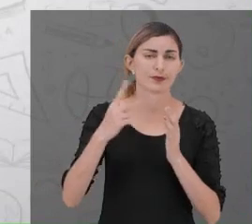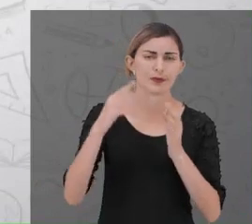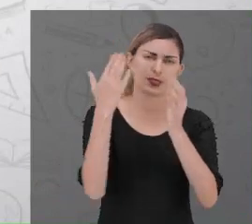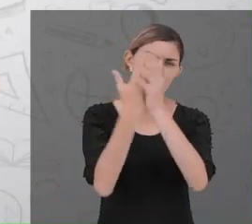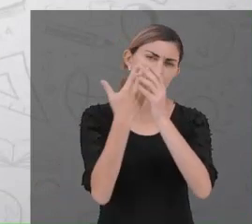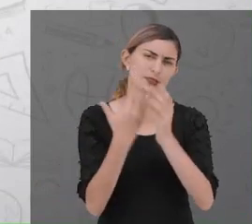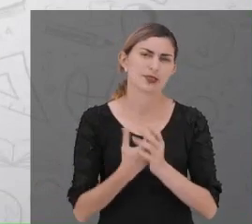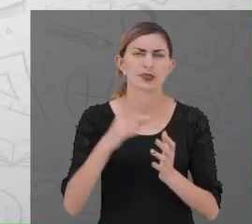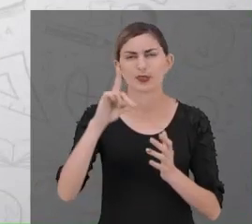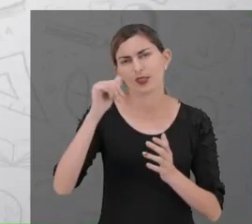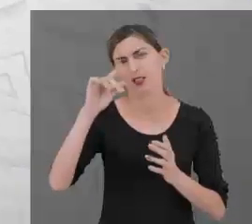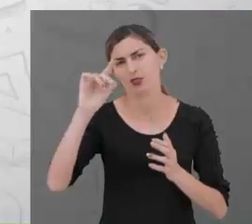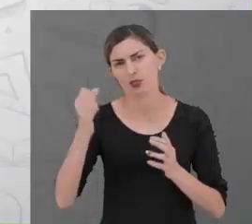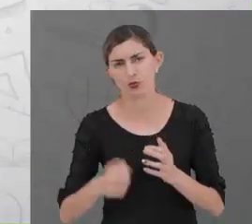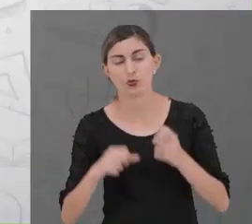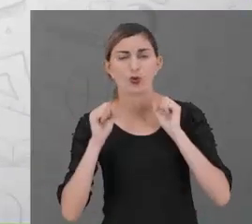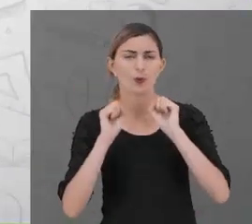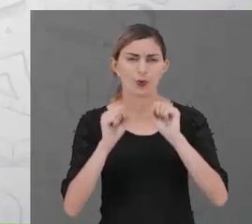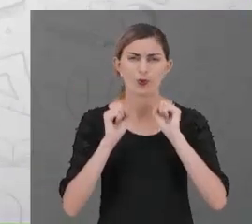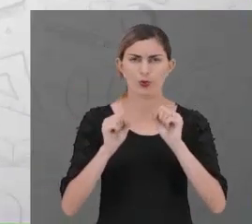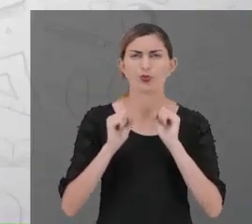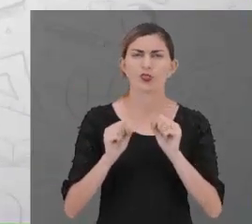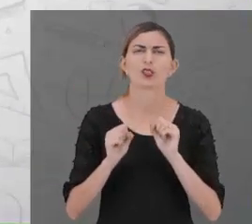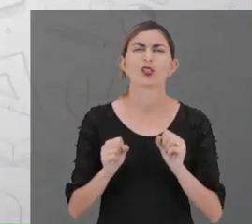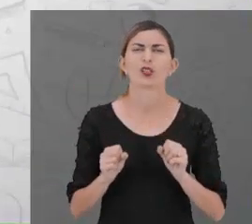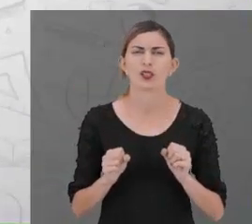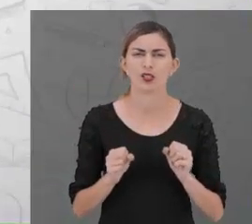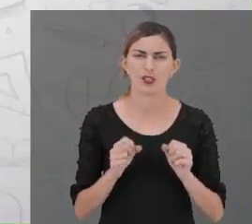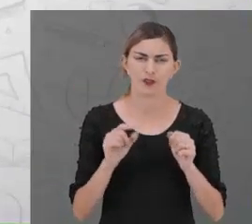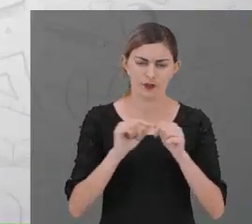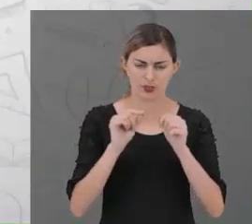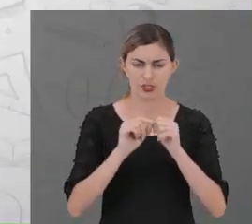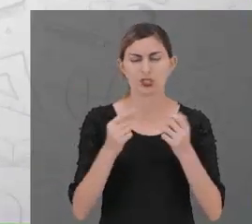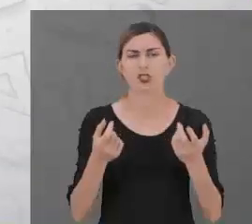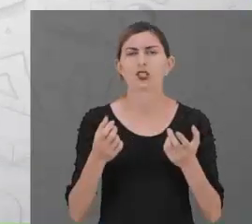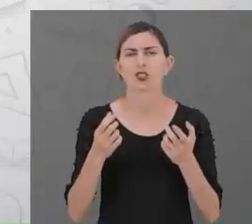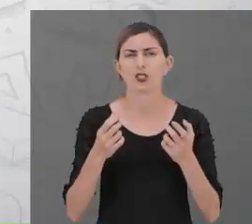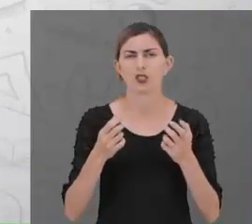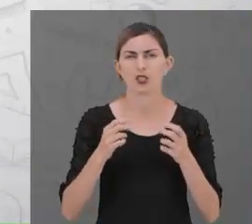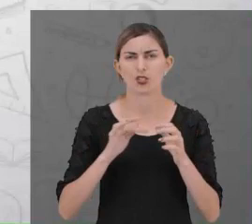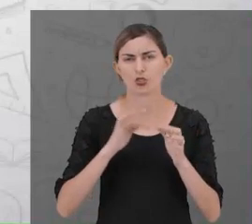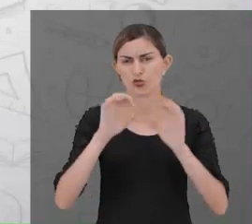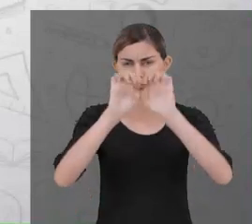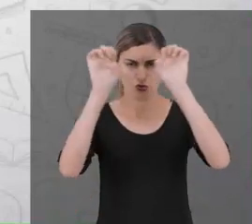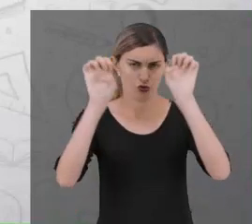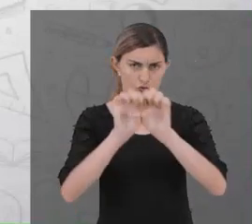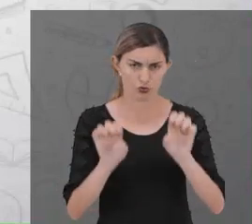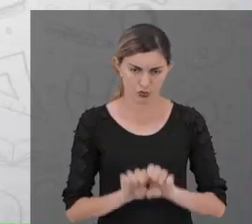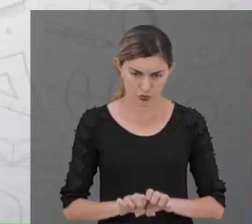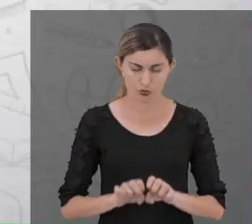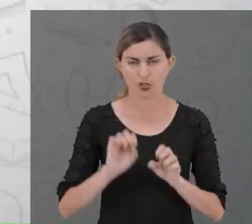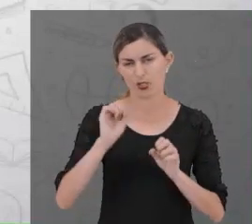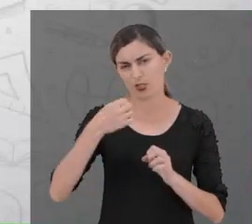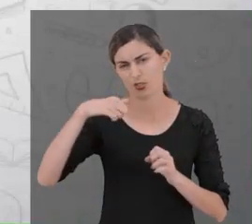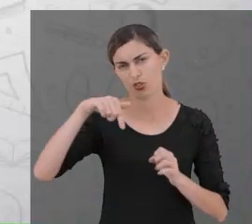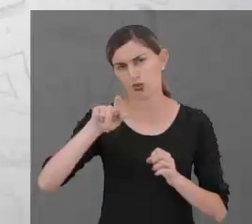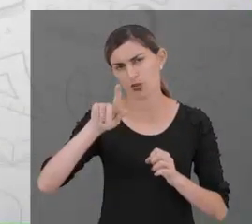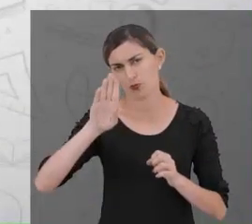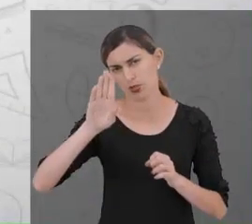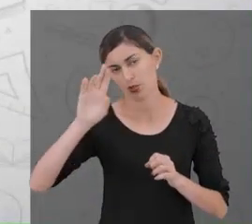linguagem que o banco de dados efetivamente ele vai poder fazer a construção dessa estrutura